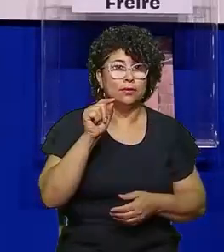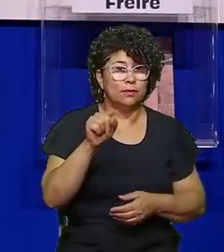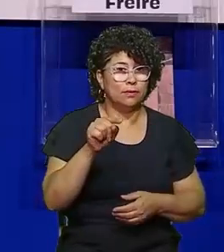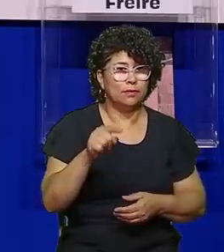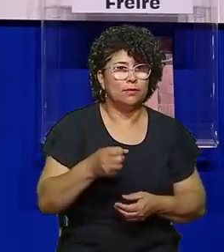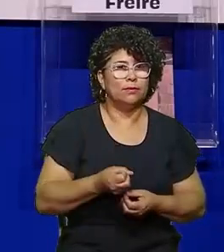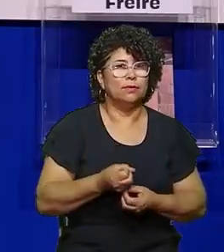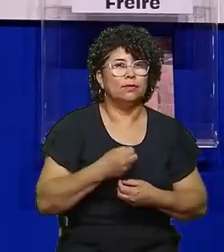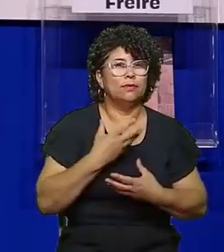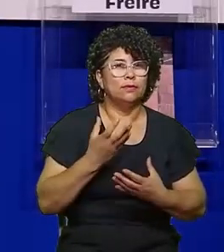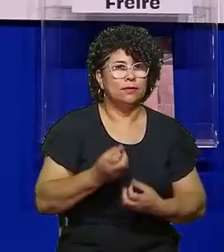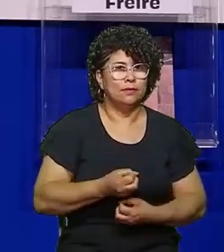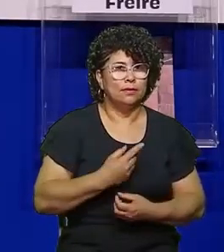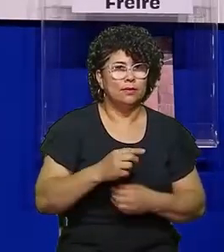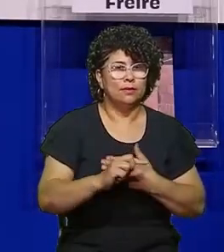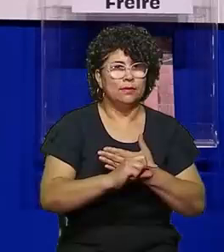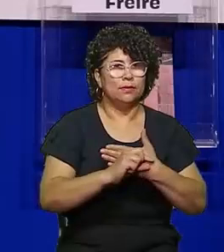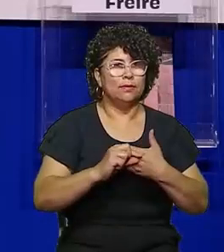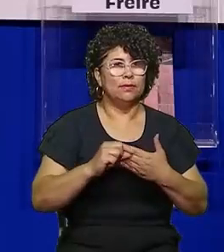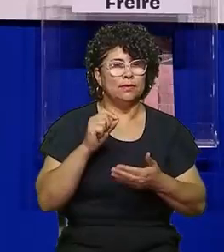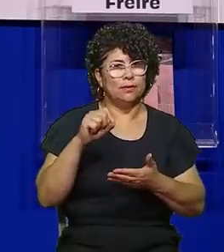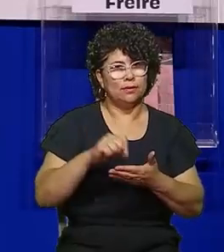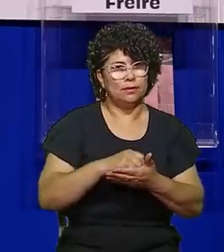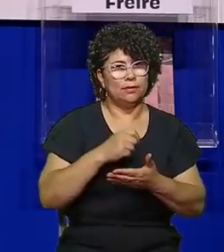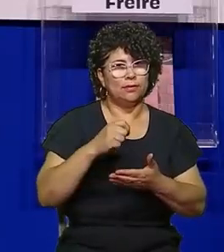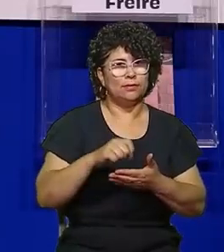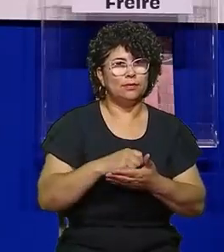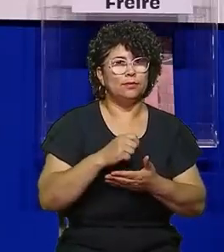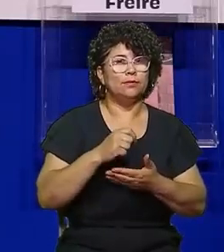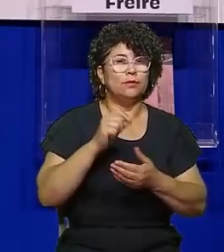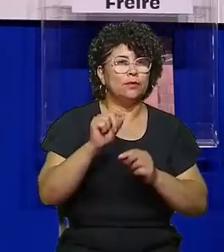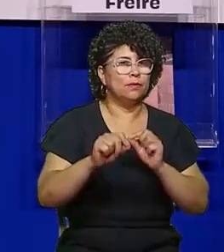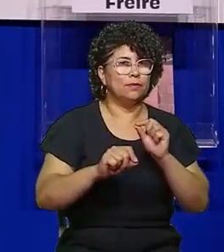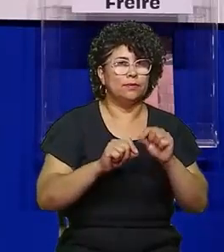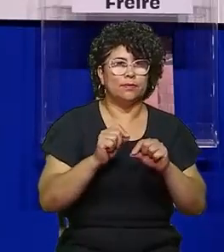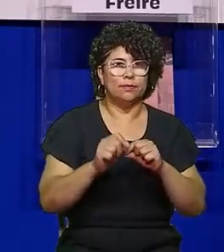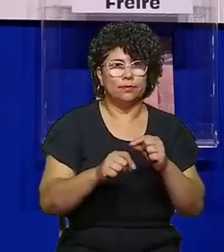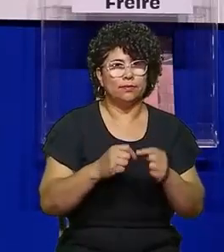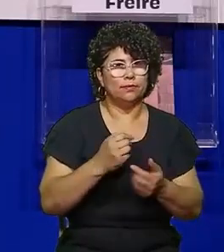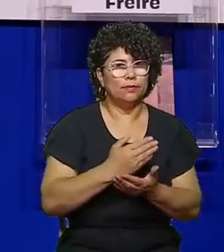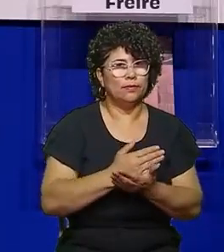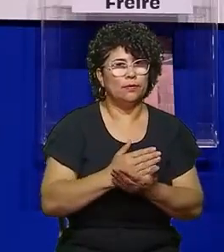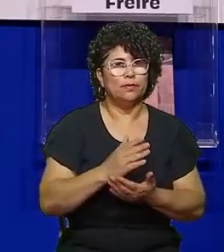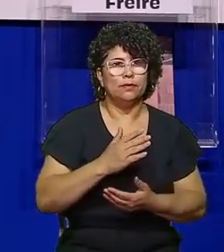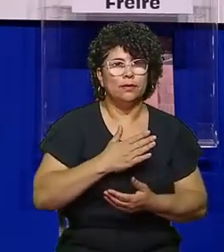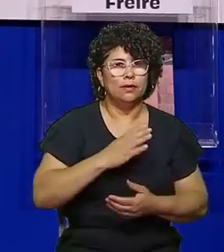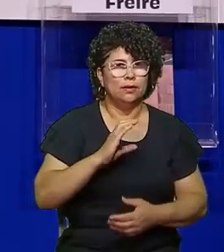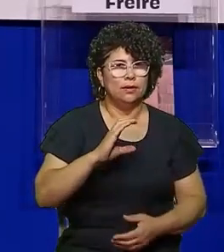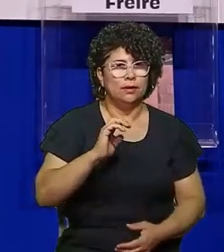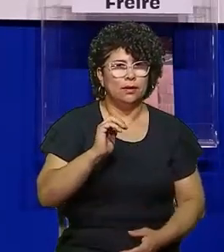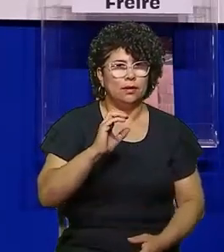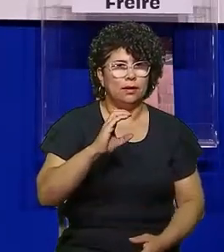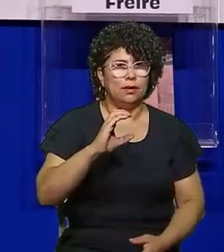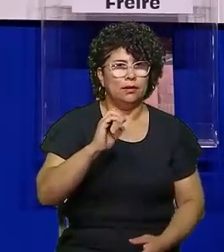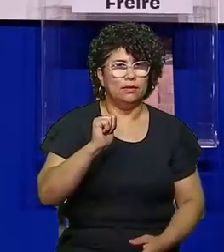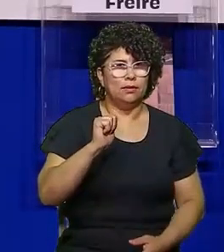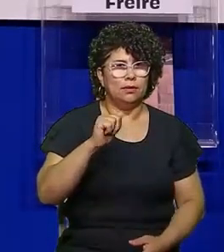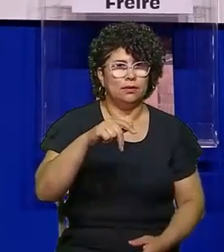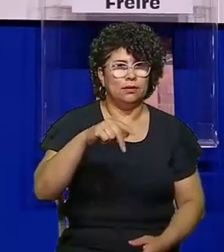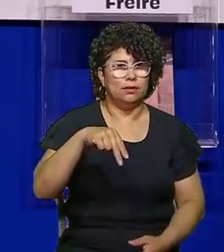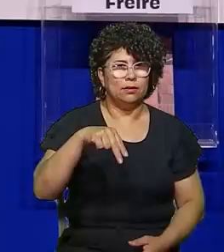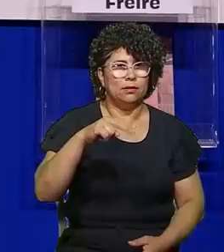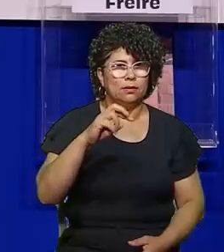poetas são a antena da raça. Eu não gosto dessa palavra porque ela me soa meio fascista.